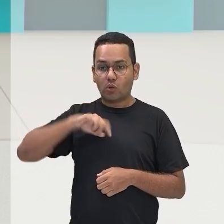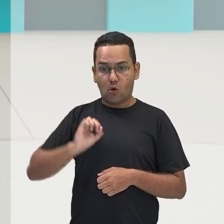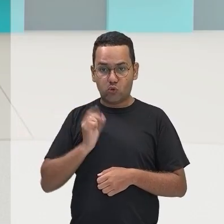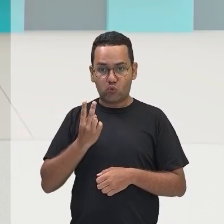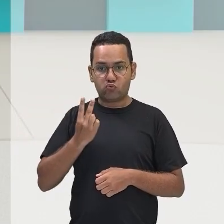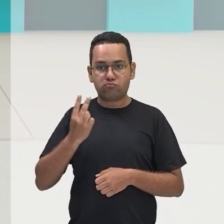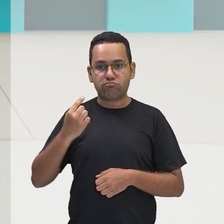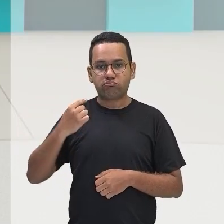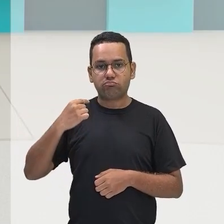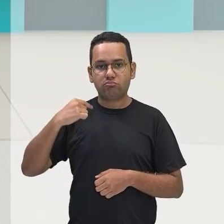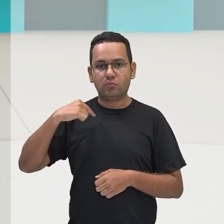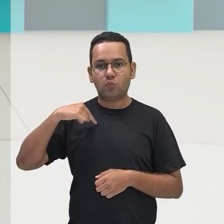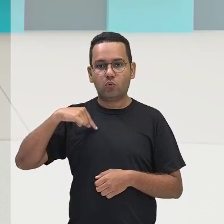sangue rico